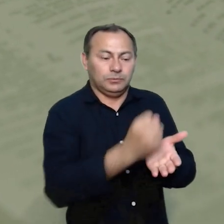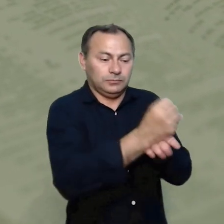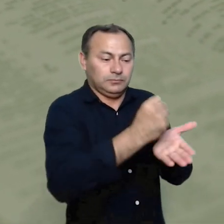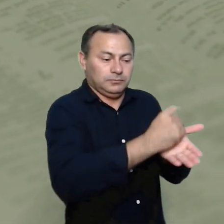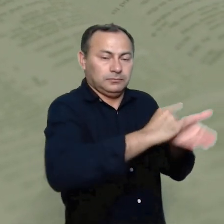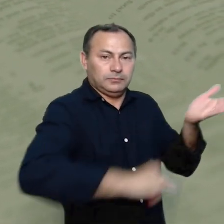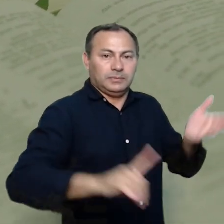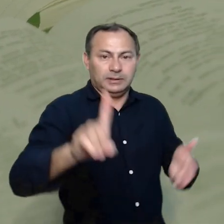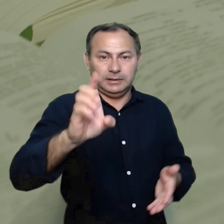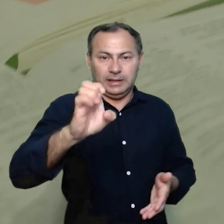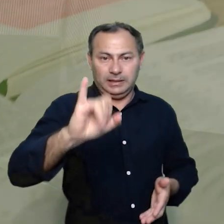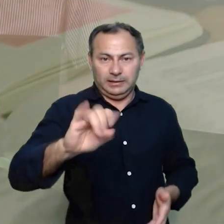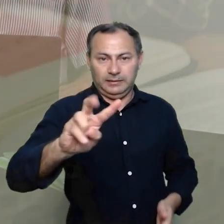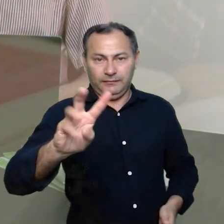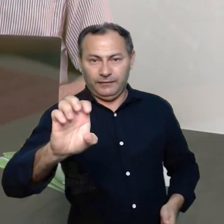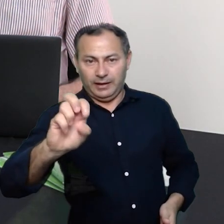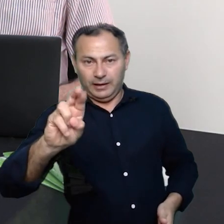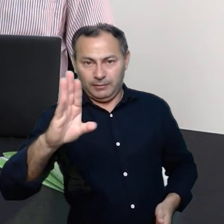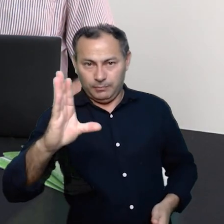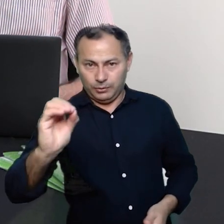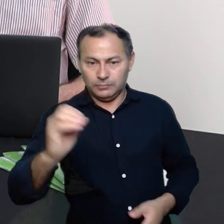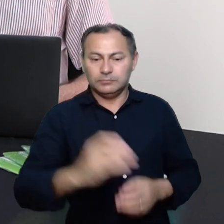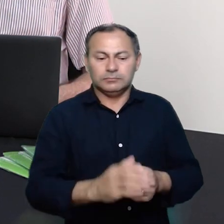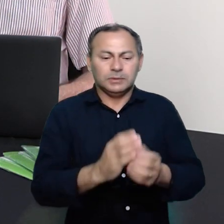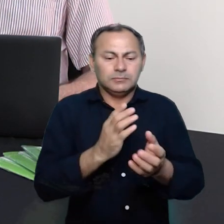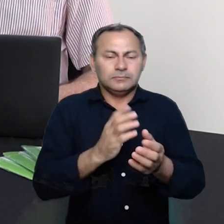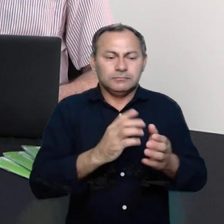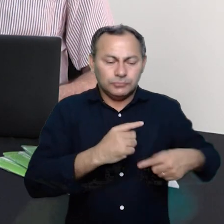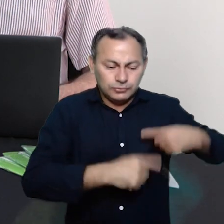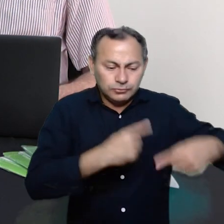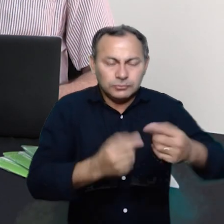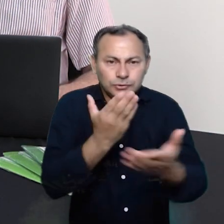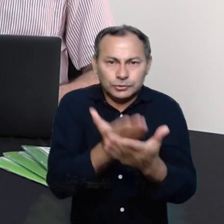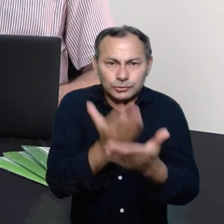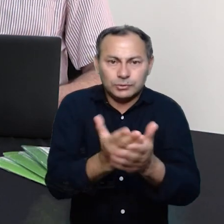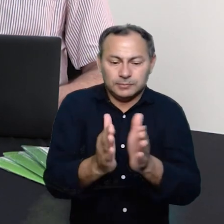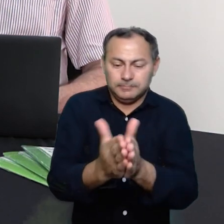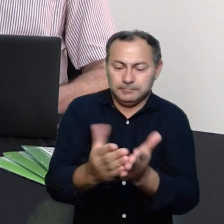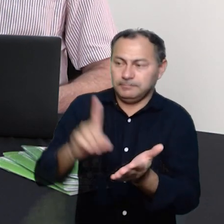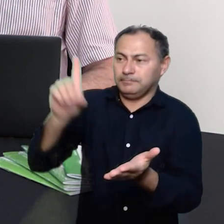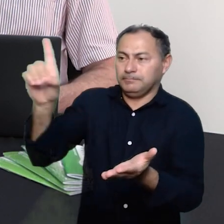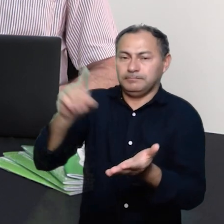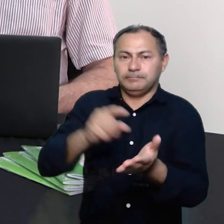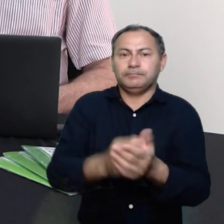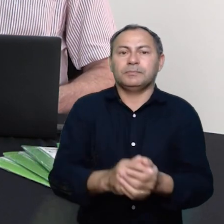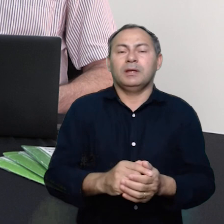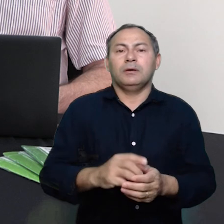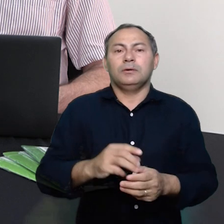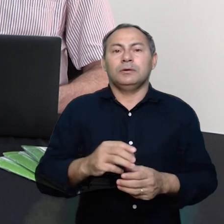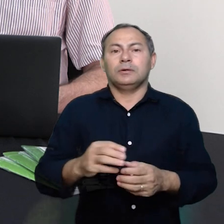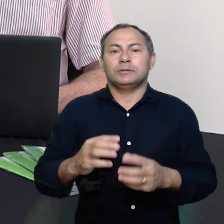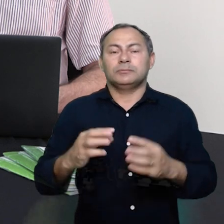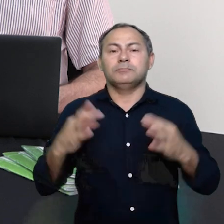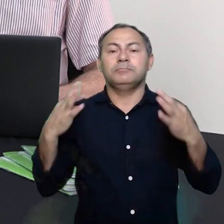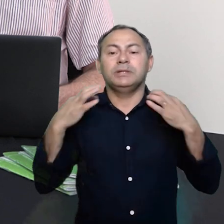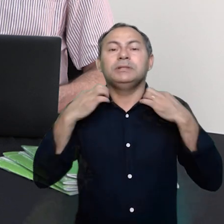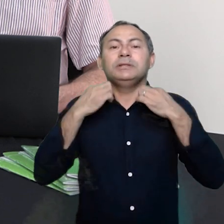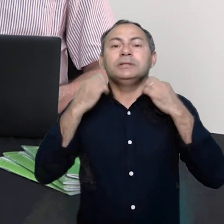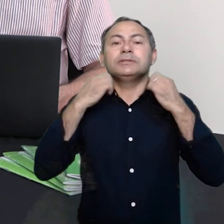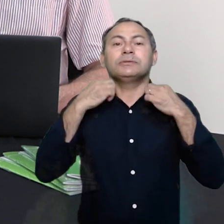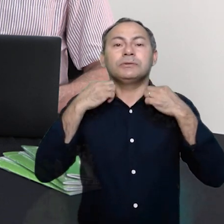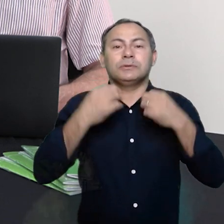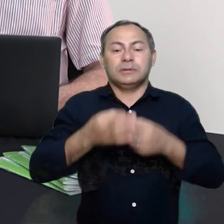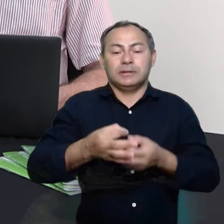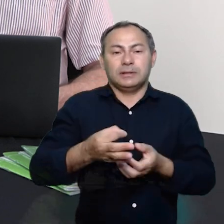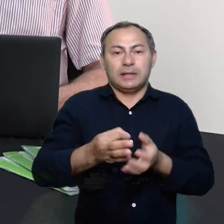os destinatários diretos do estudo da Palavra de Deus são os ministros da Palavra. Então,